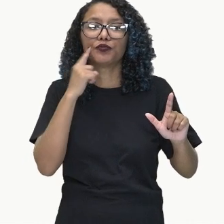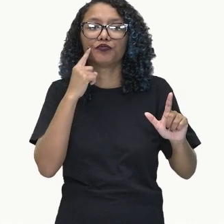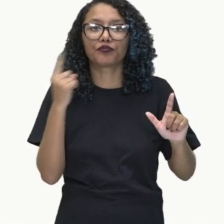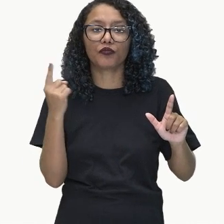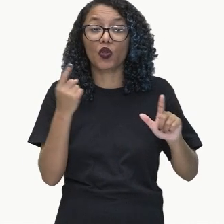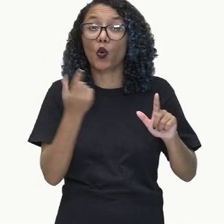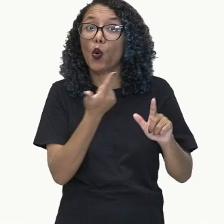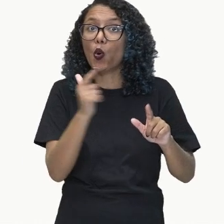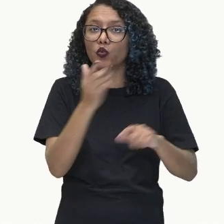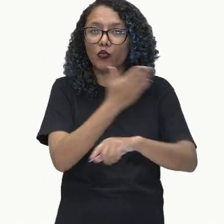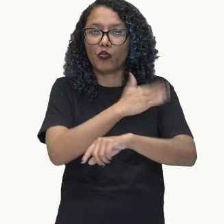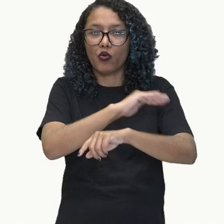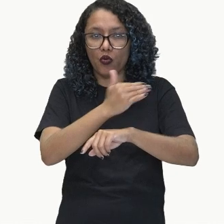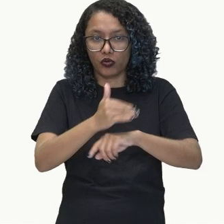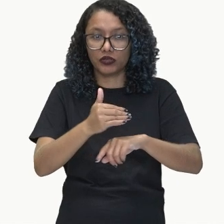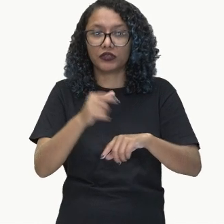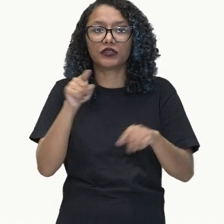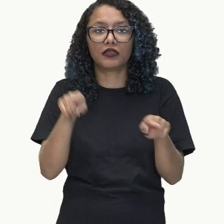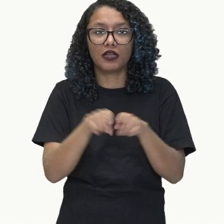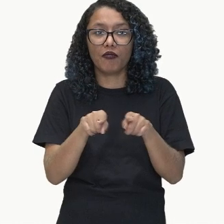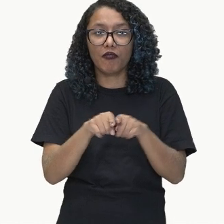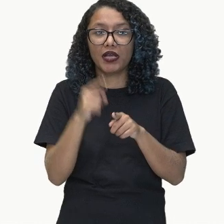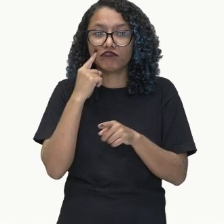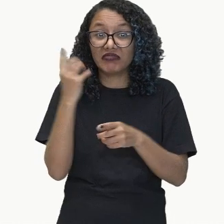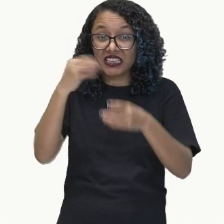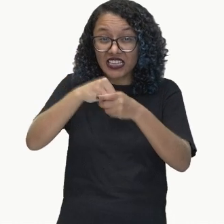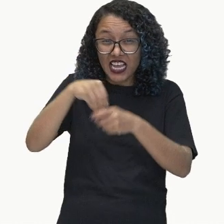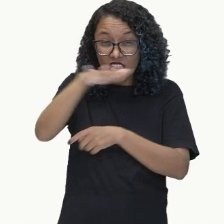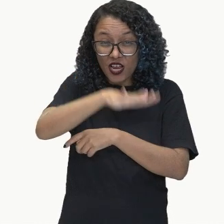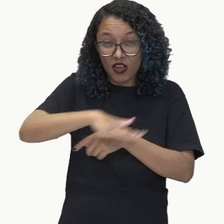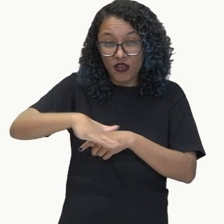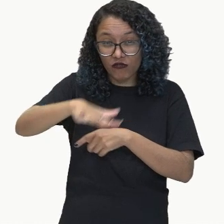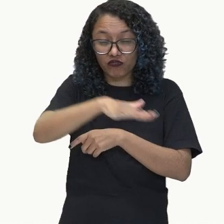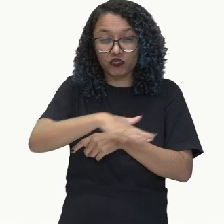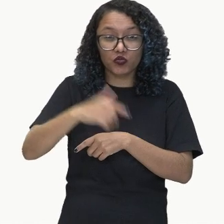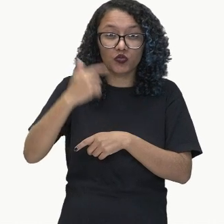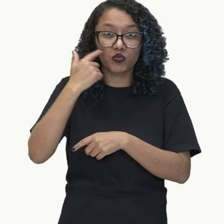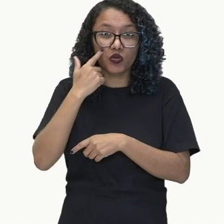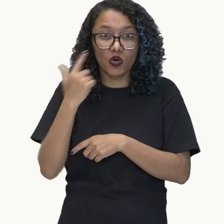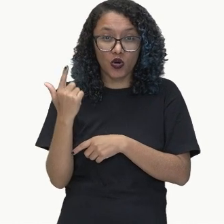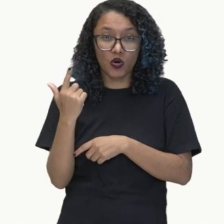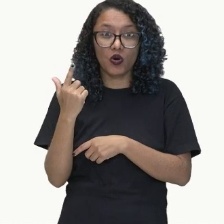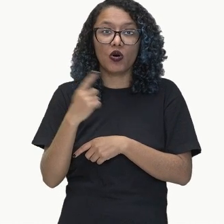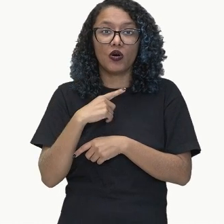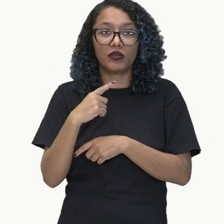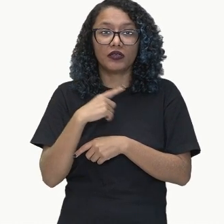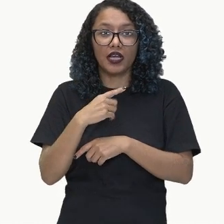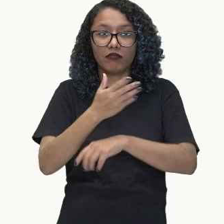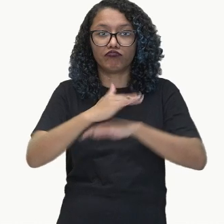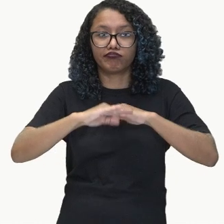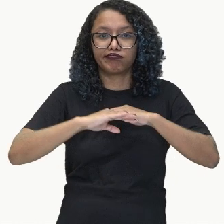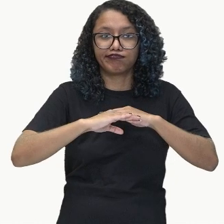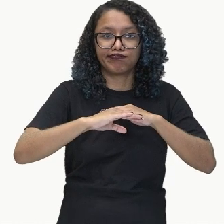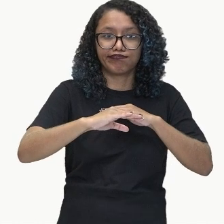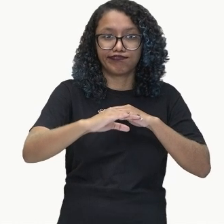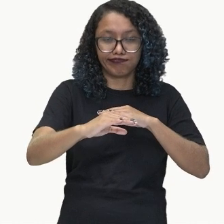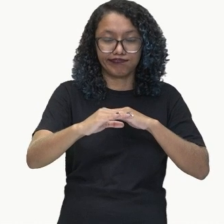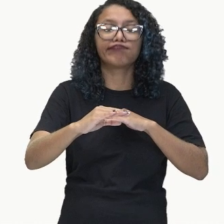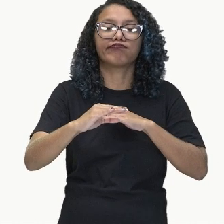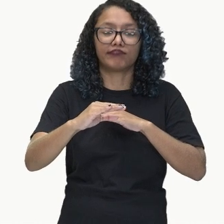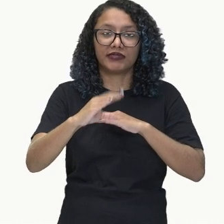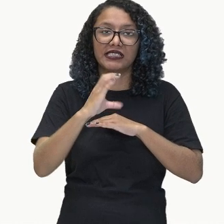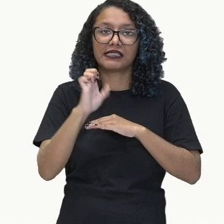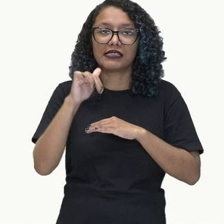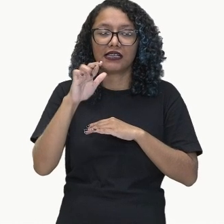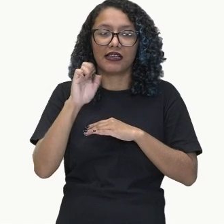Apalaches, na parte central dos países do Canadá e Estados Unidos eu vou ter a Grande Planície Central e toda essa área em